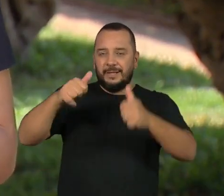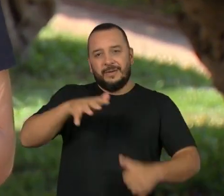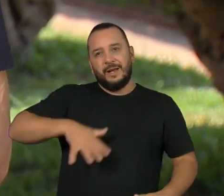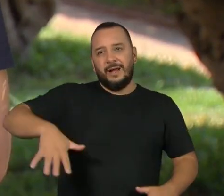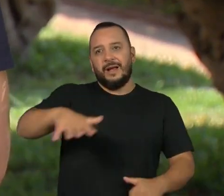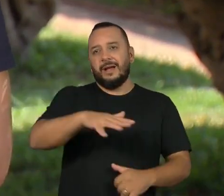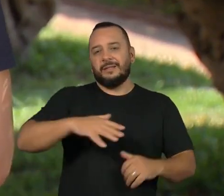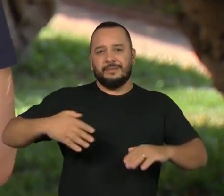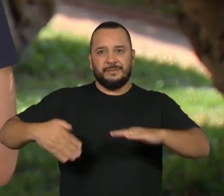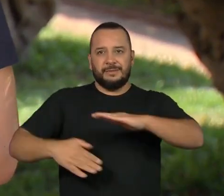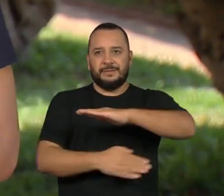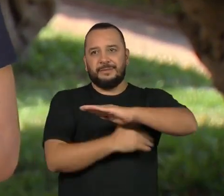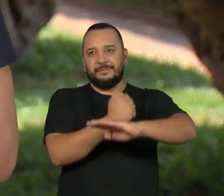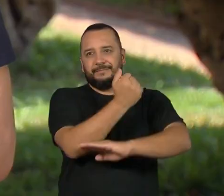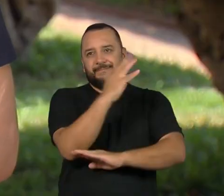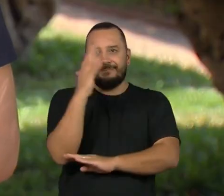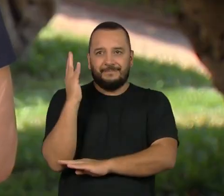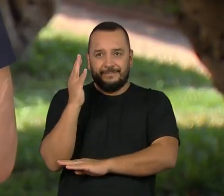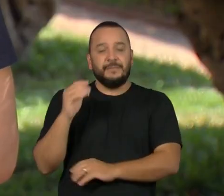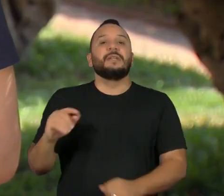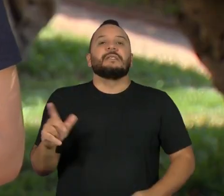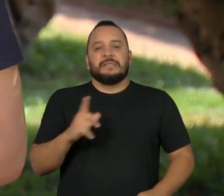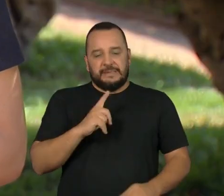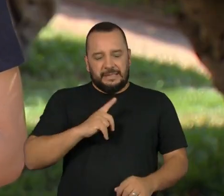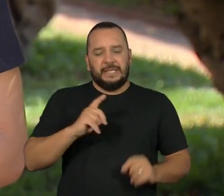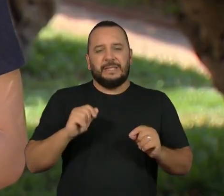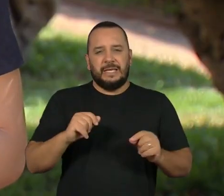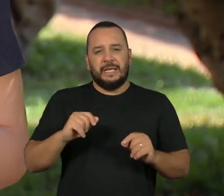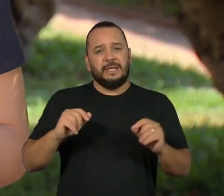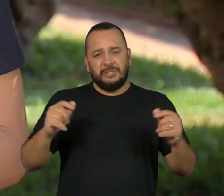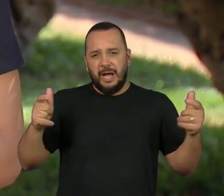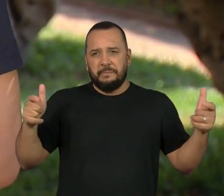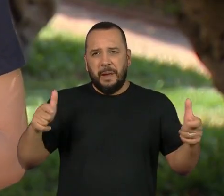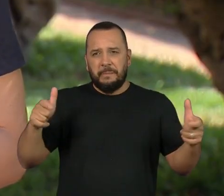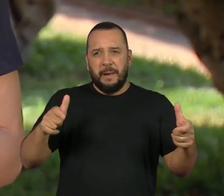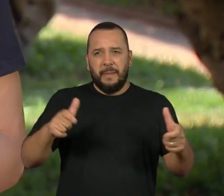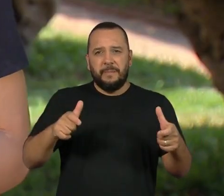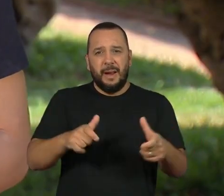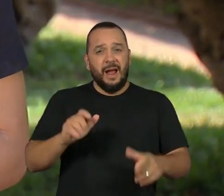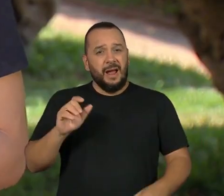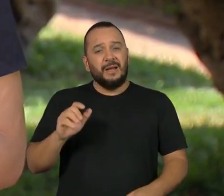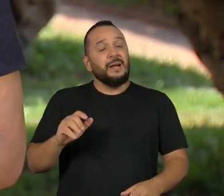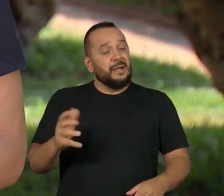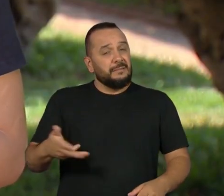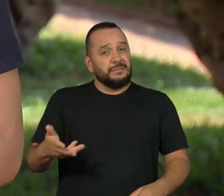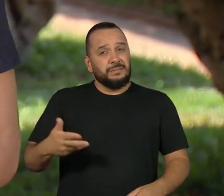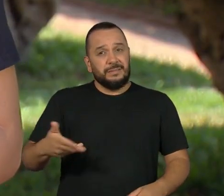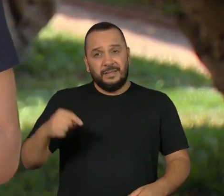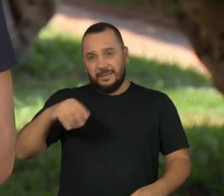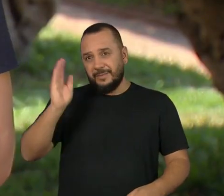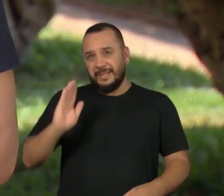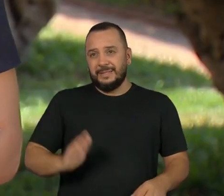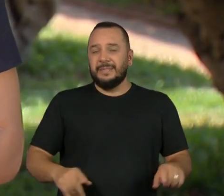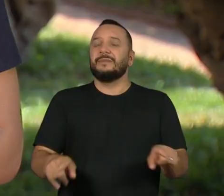vem perdendo espécies num ritmo muito acelerado. Isso acontece não só no Brasil, mas em outros países também. Mas o Brasil tem uma importância